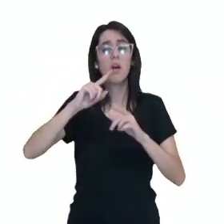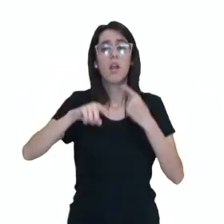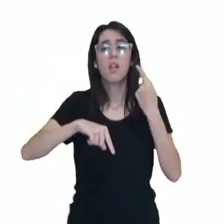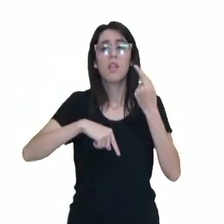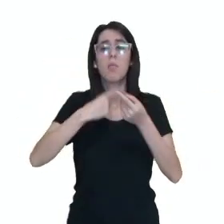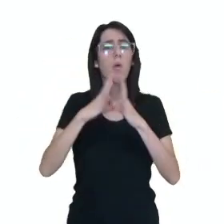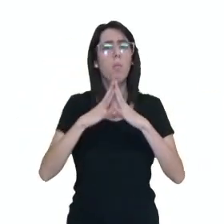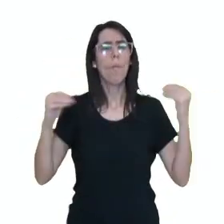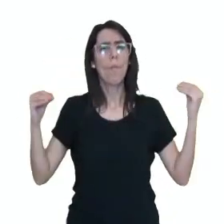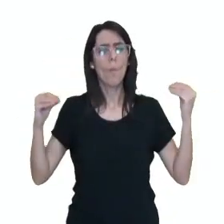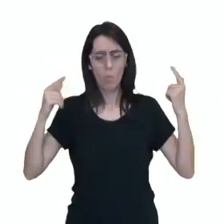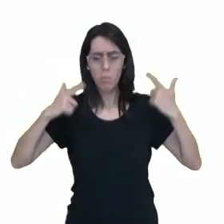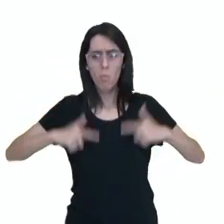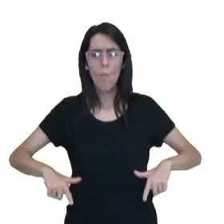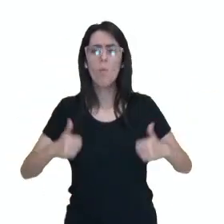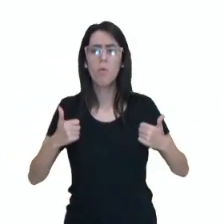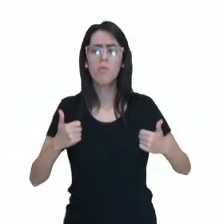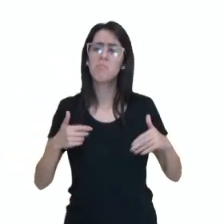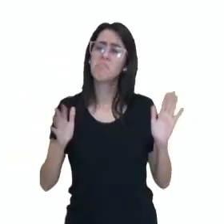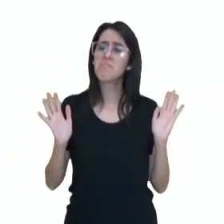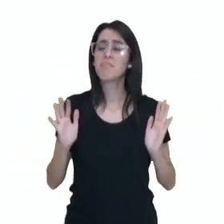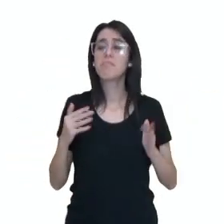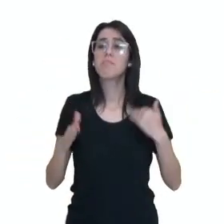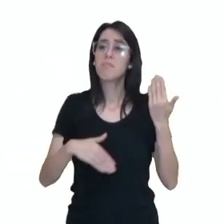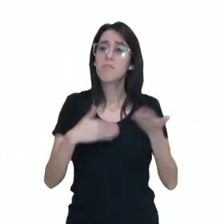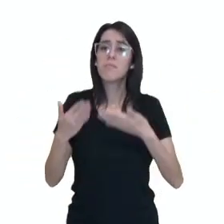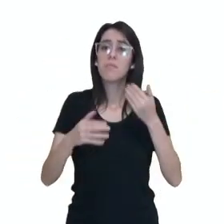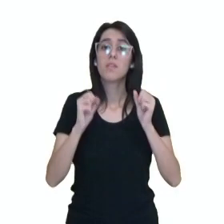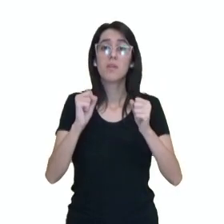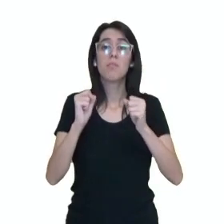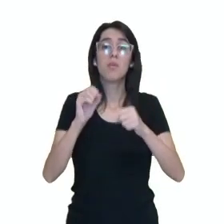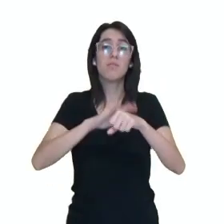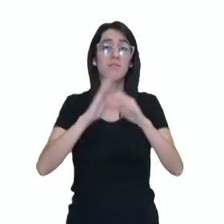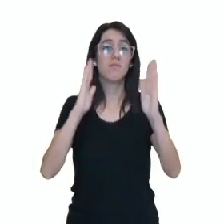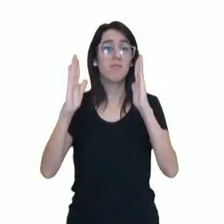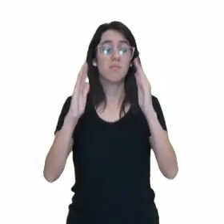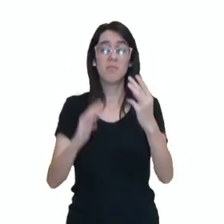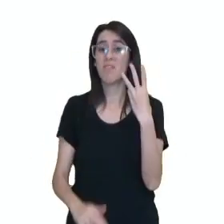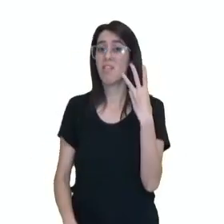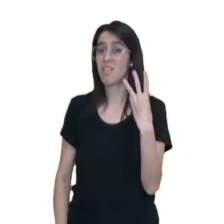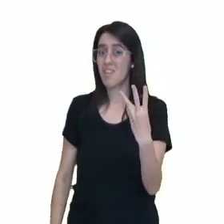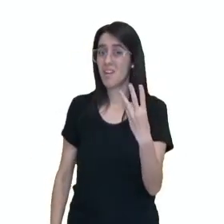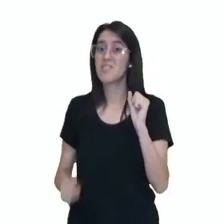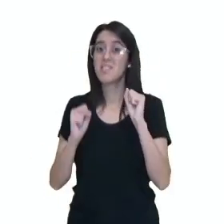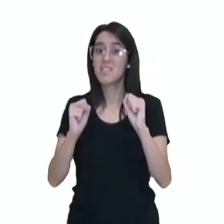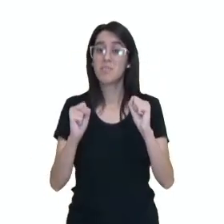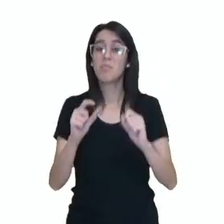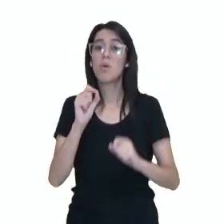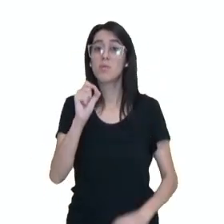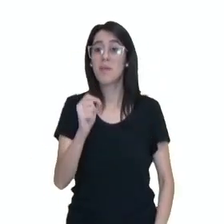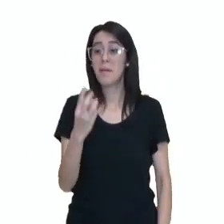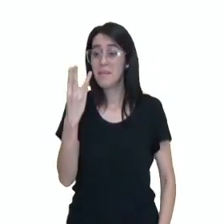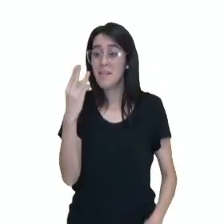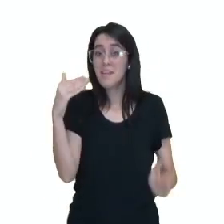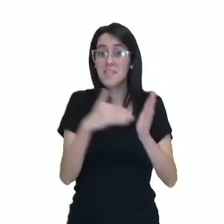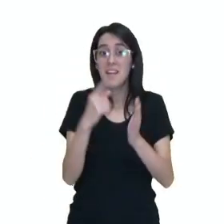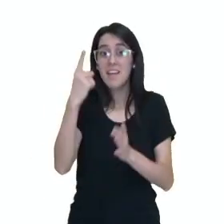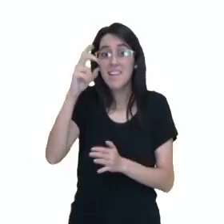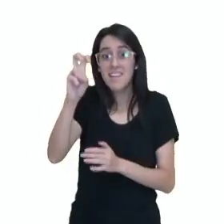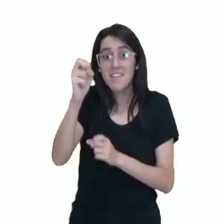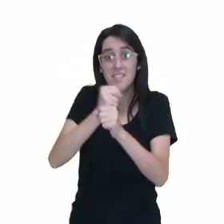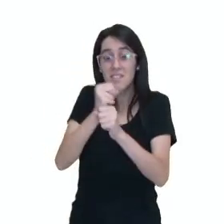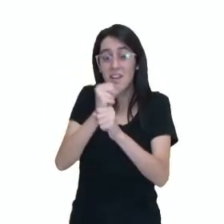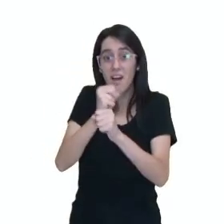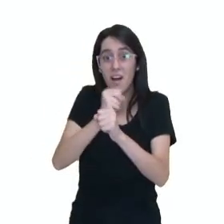some. Um tempo depois, né, entra no estágio 3, que pode ser de 3 a 15 anos depois